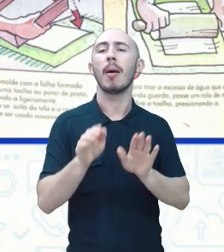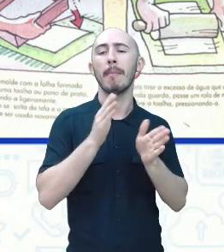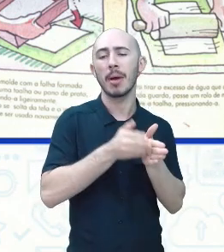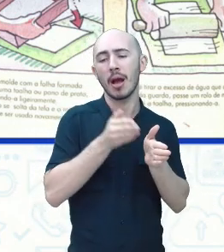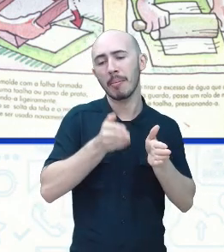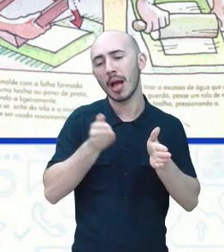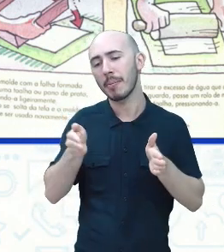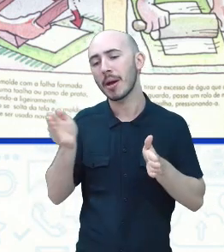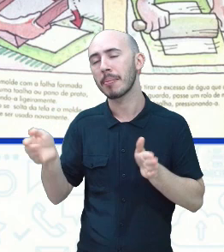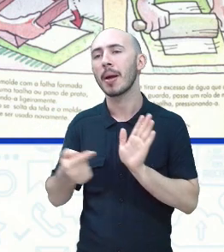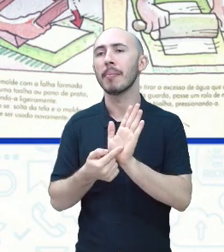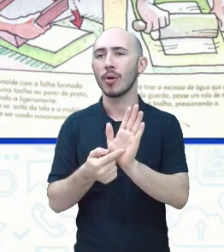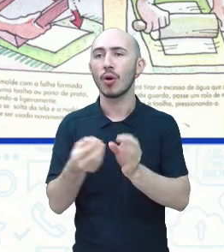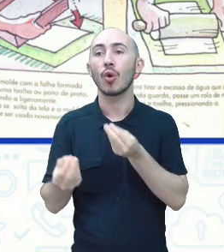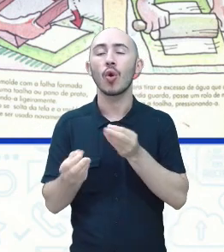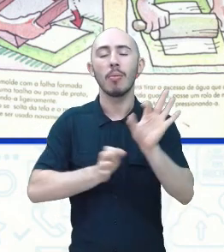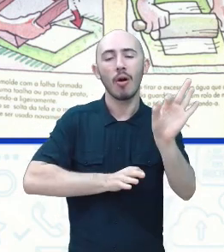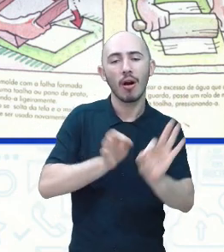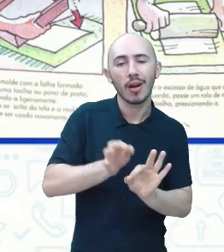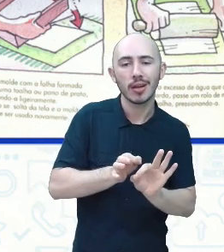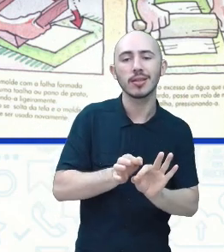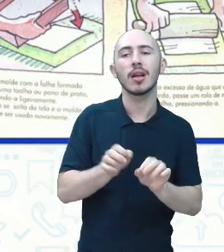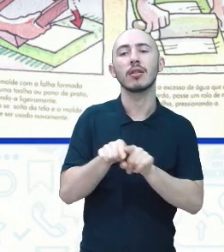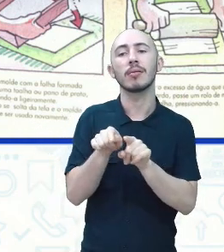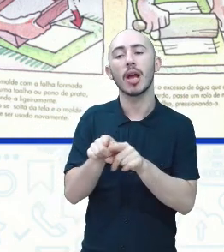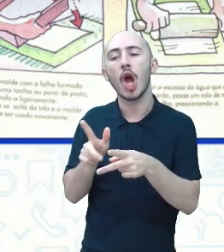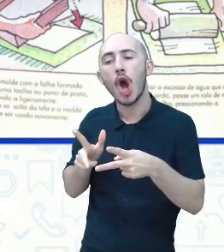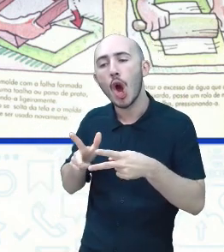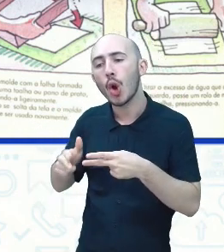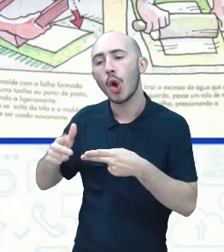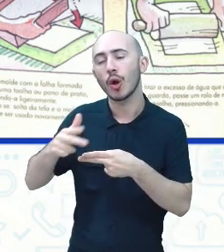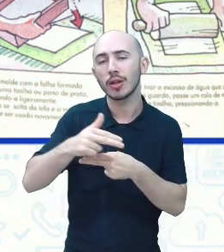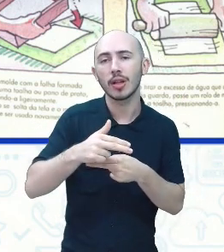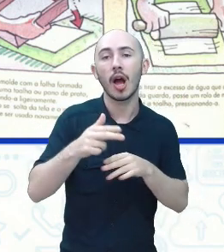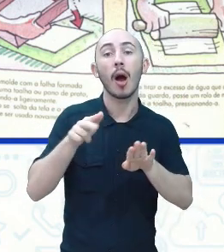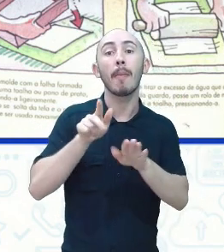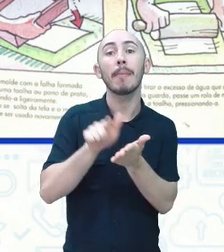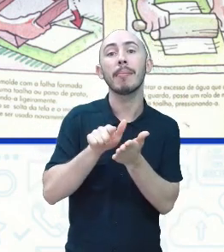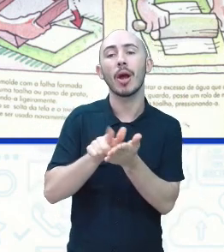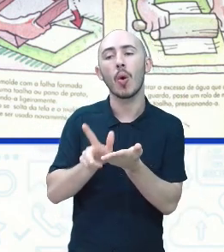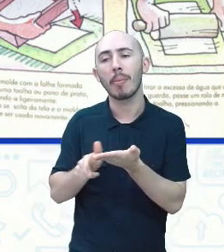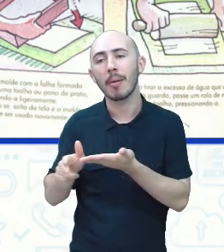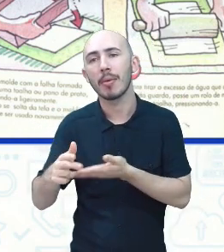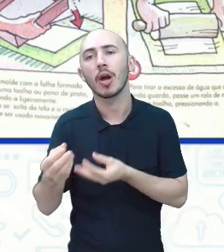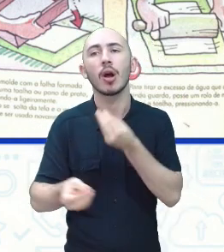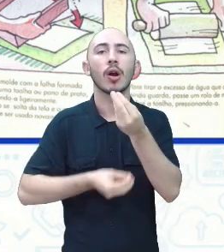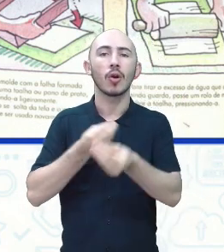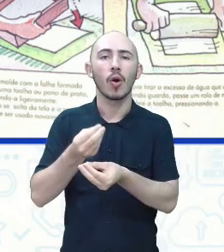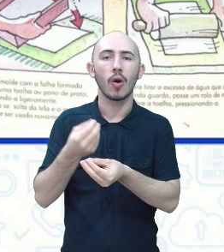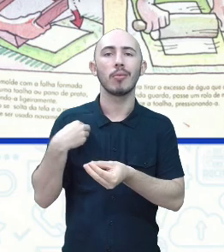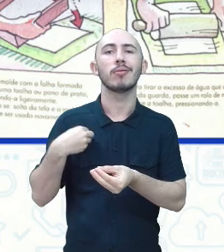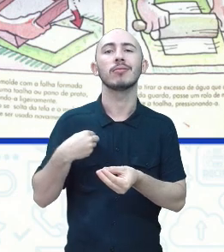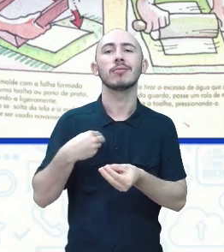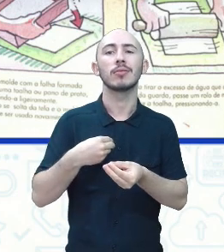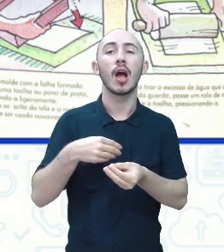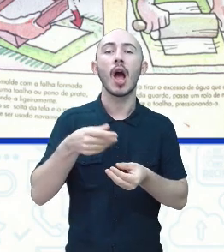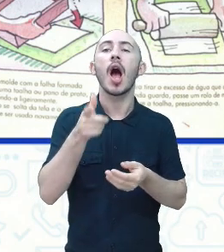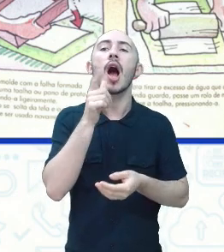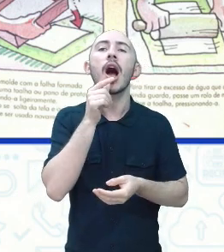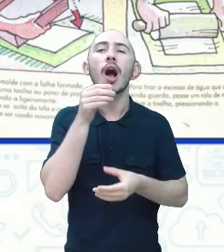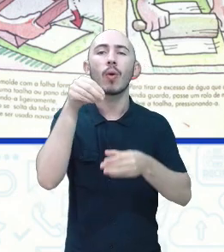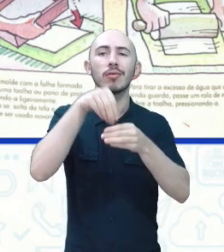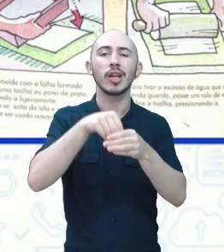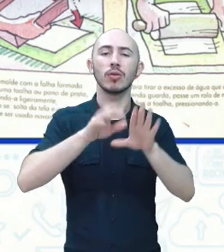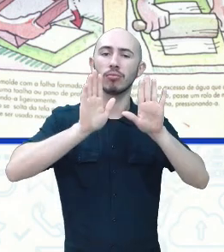né? A separação, o corte do papel, deixar ele em água descansando, de um dia para